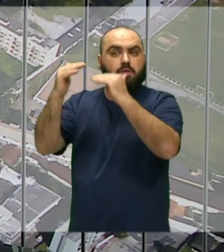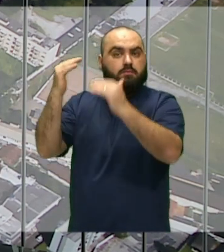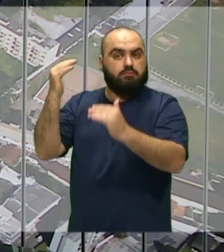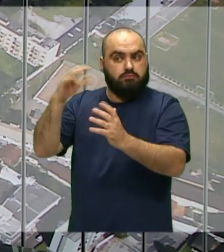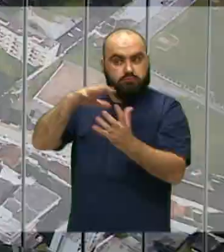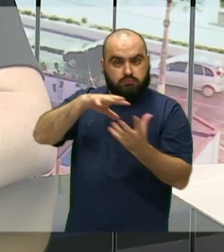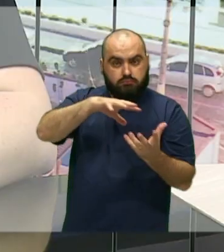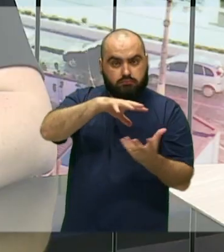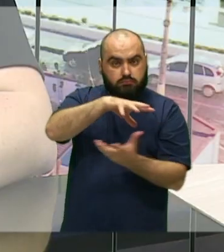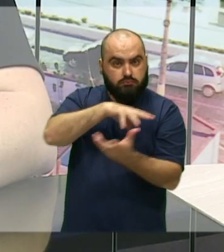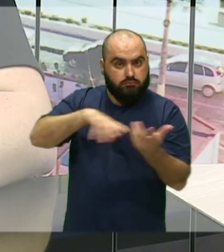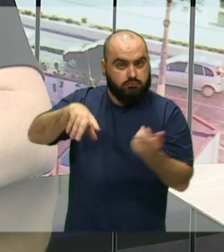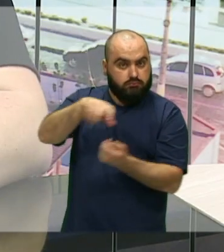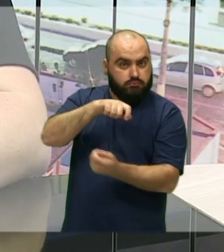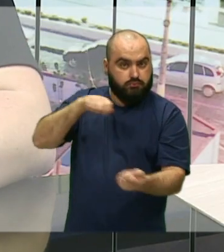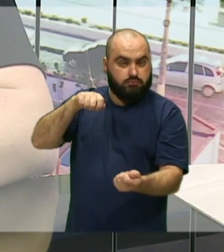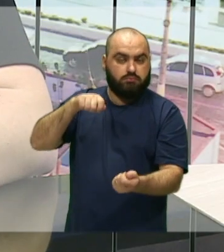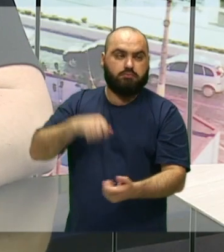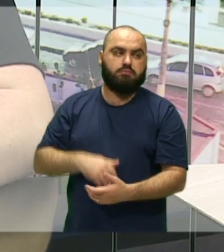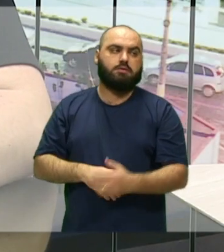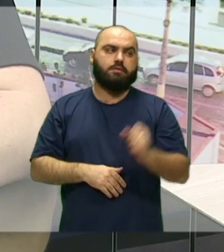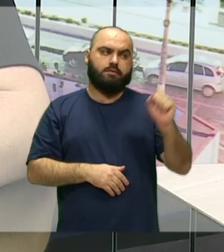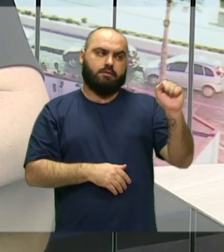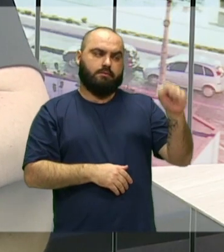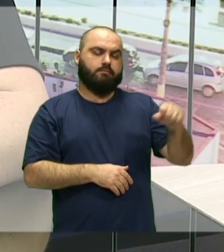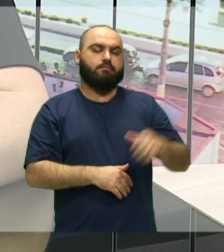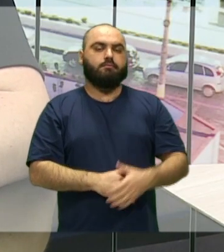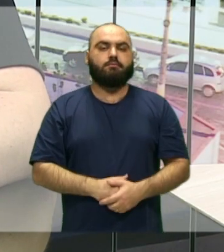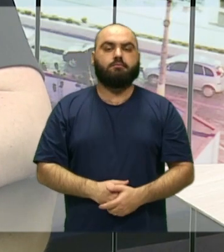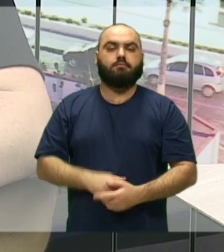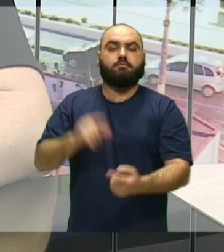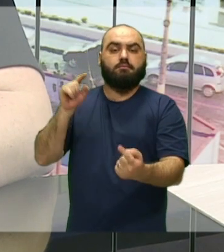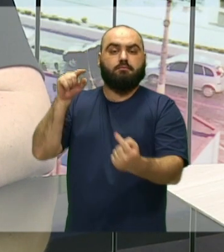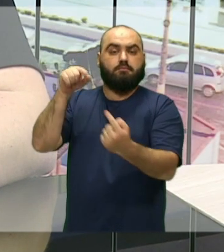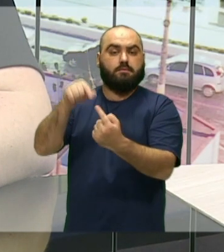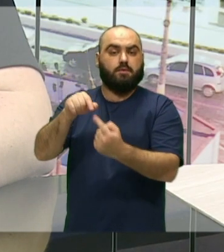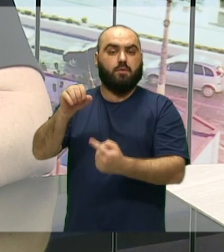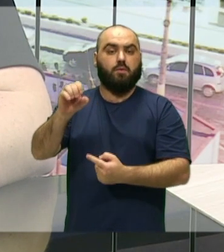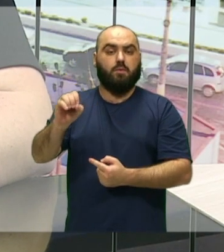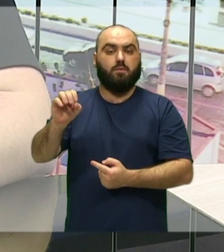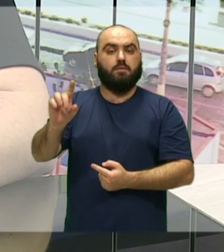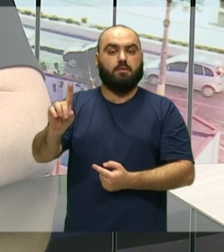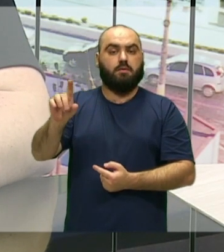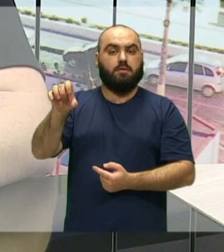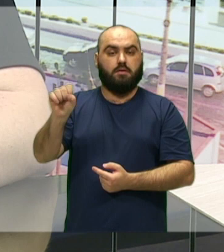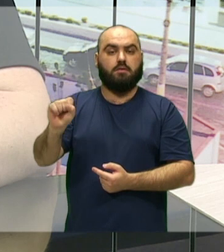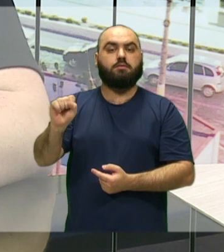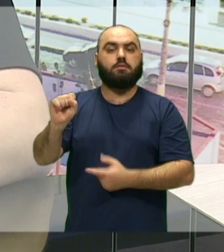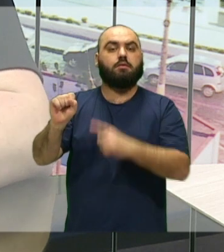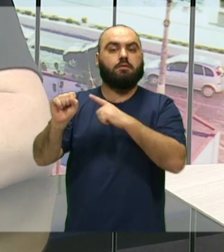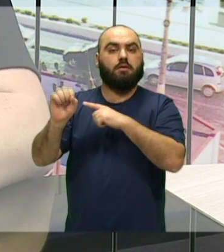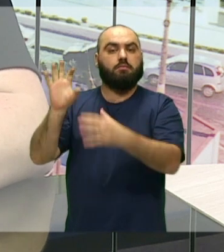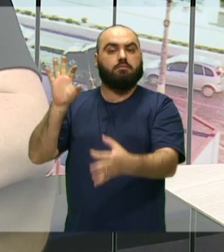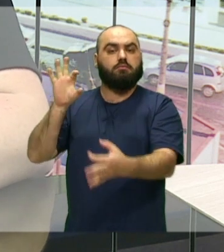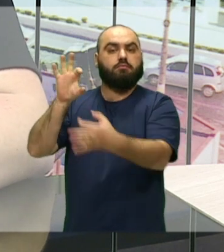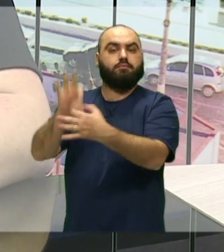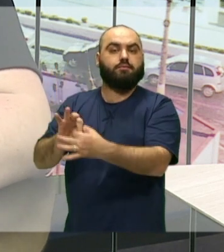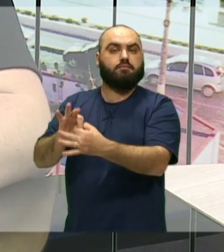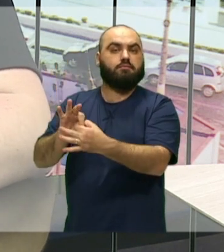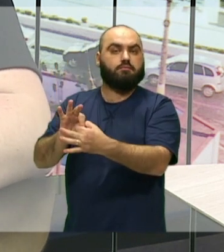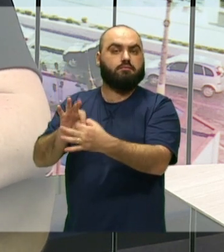e a gente costuma dizer que os objetivos eles são e interligados e indissociáveis